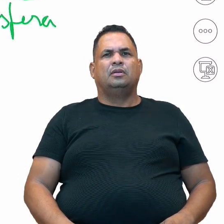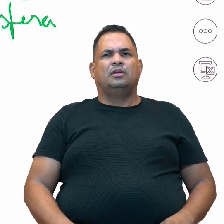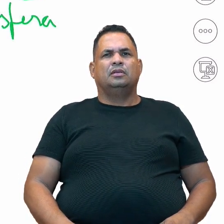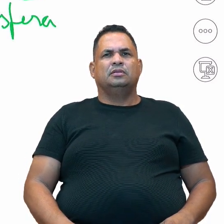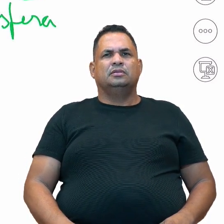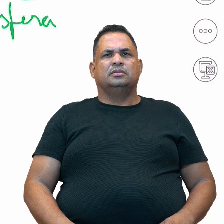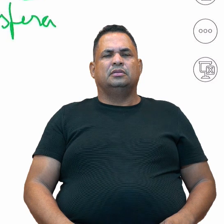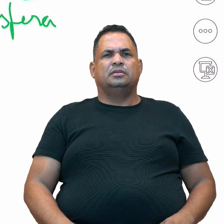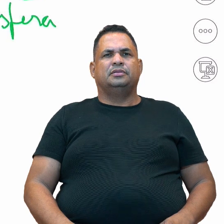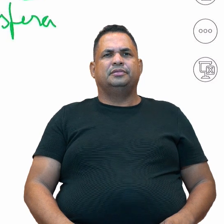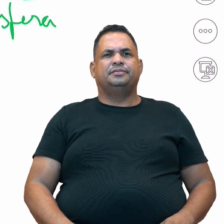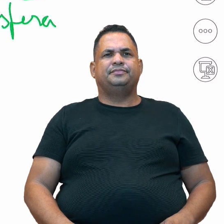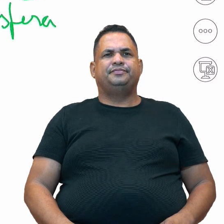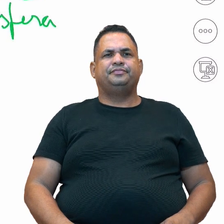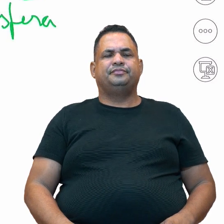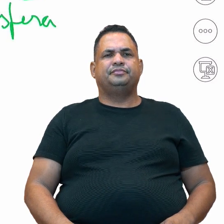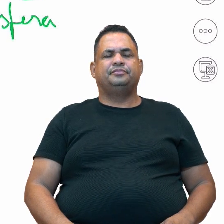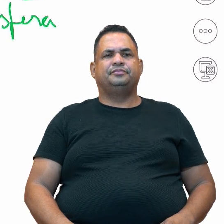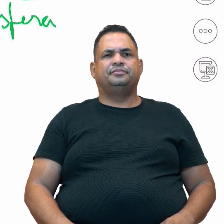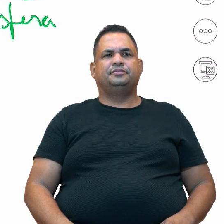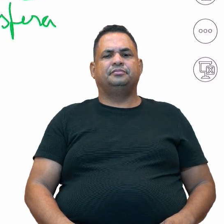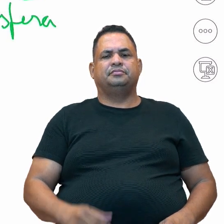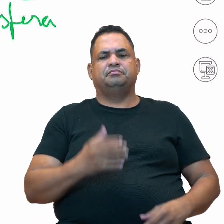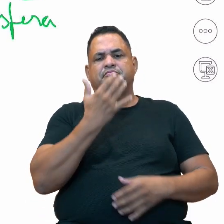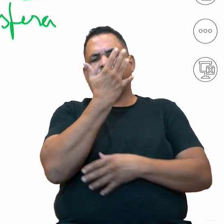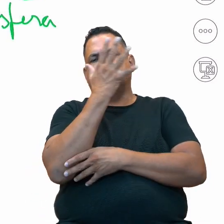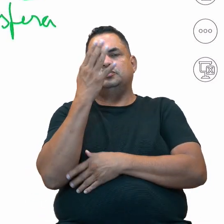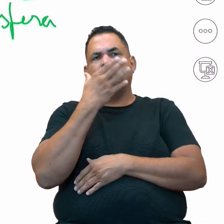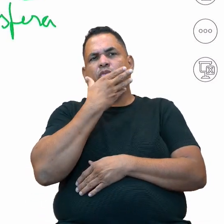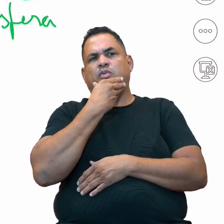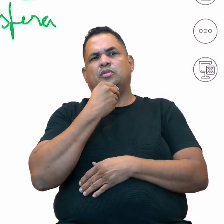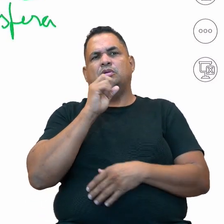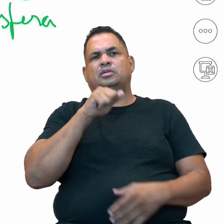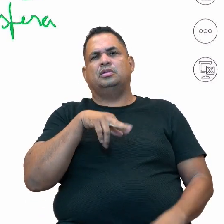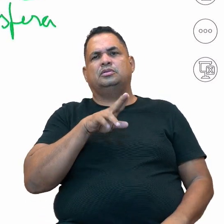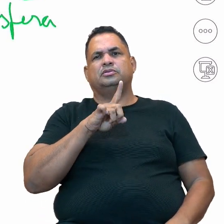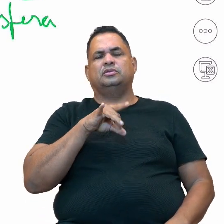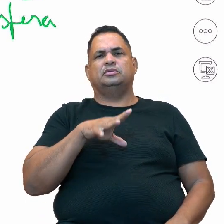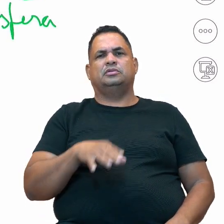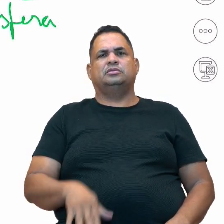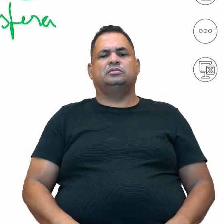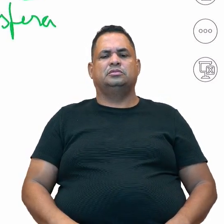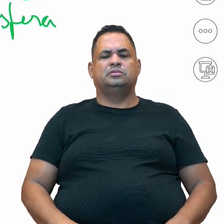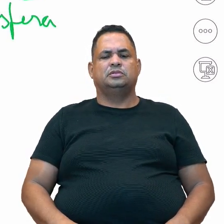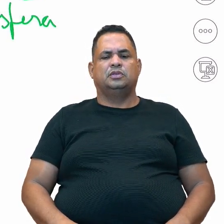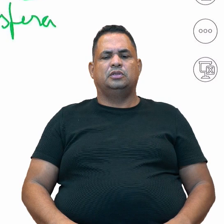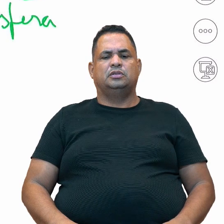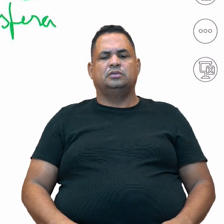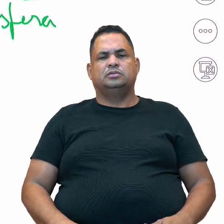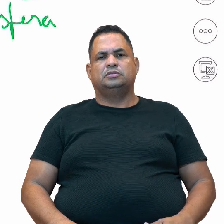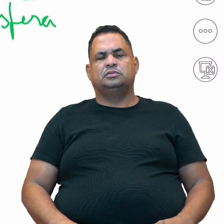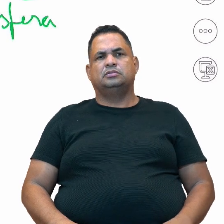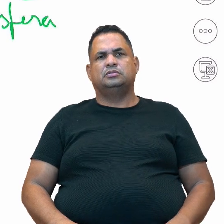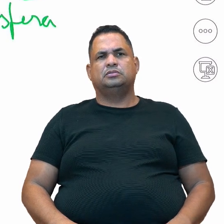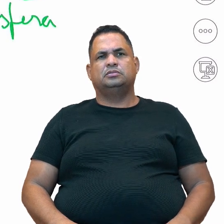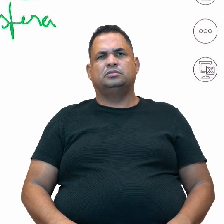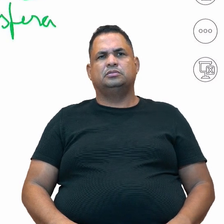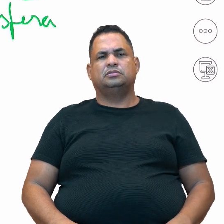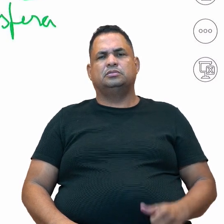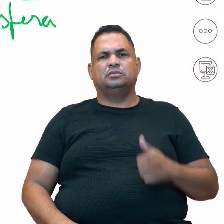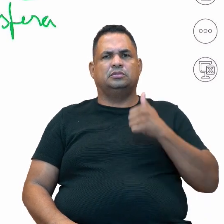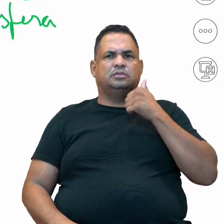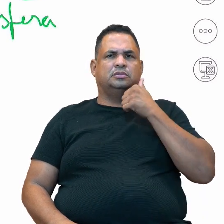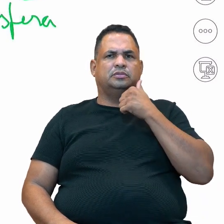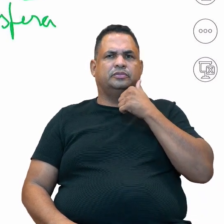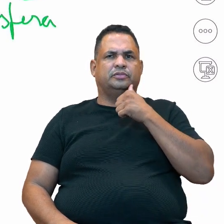Então, no caso vegetal, masculino vai ser os anterozoides e no caso feminino, a oosfera, tá